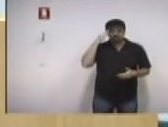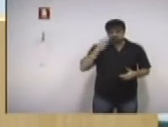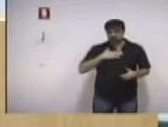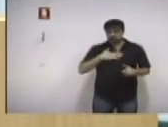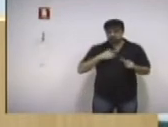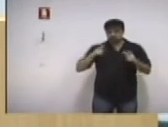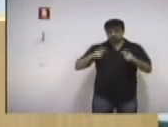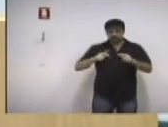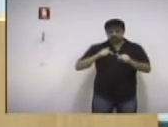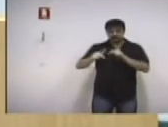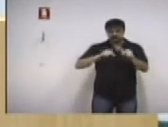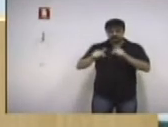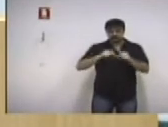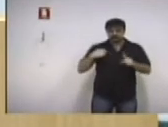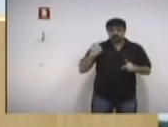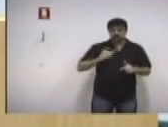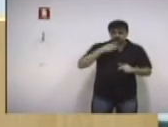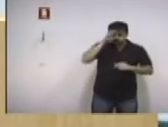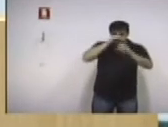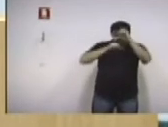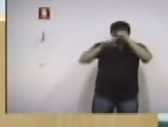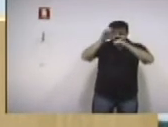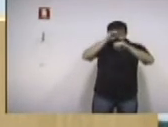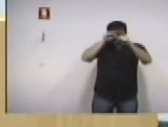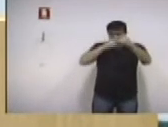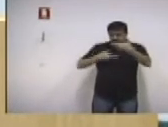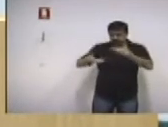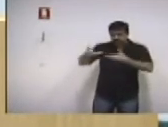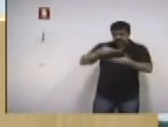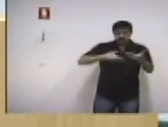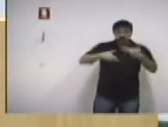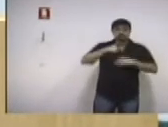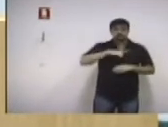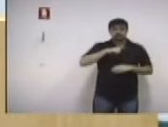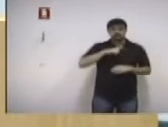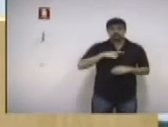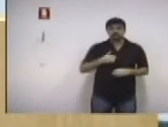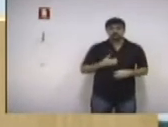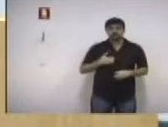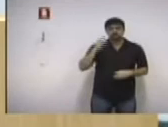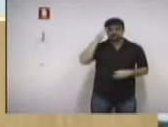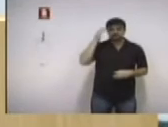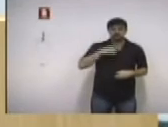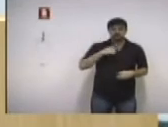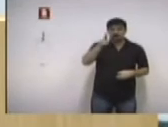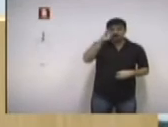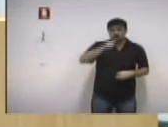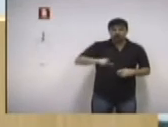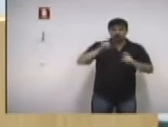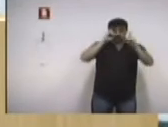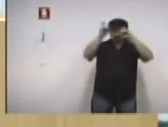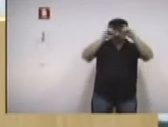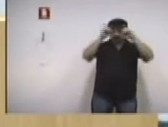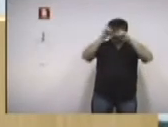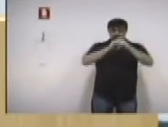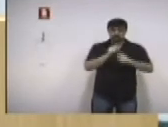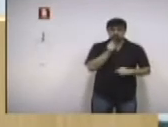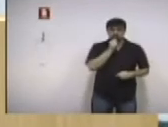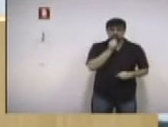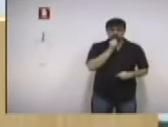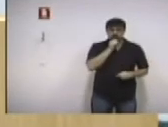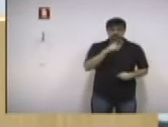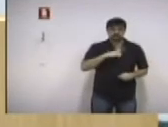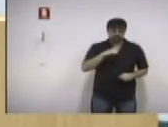positivo atendemos bastante pessoas Eu sei que existe ainda mais uma sessão mas eu aproveito para falar